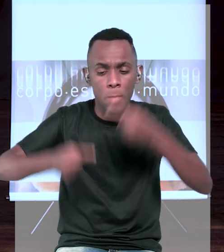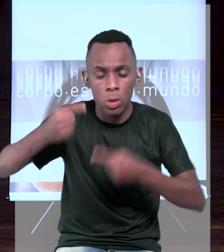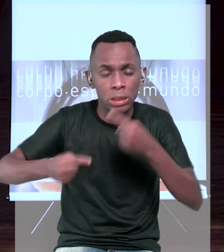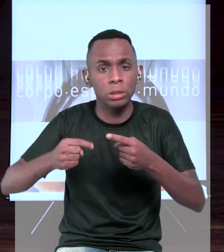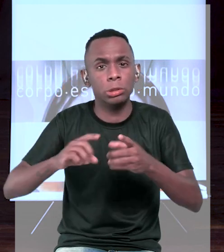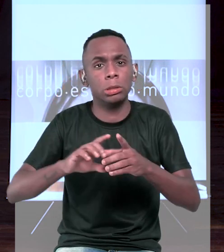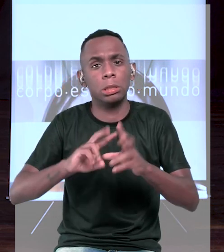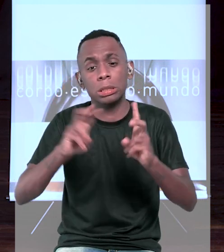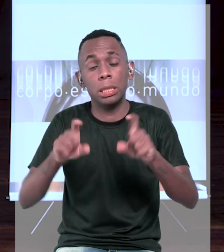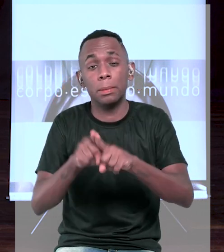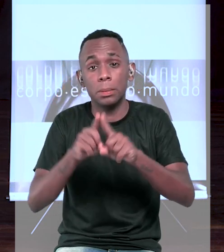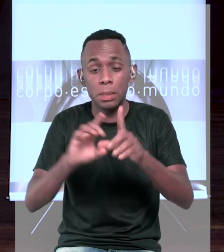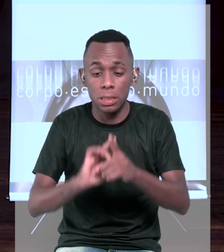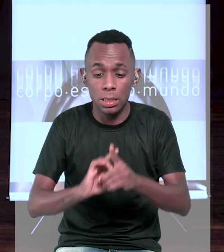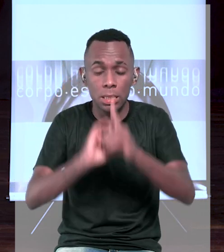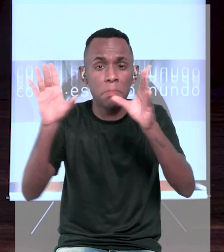Hannah Arendt.